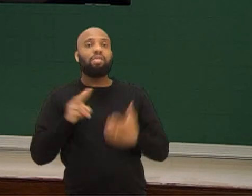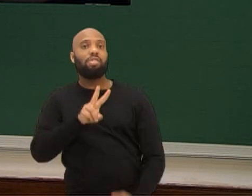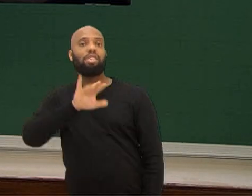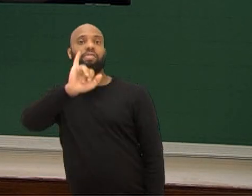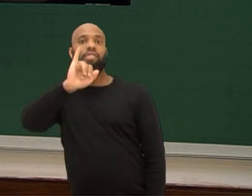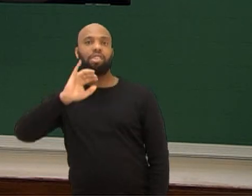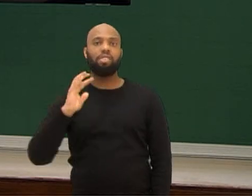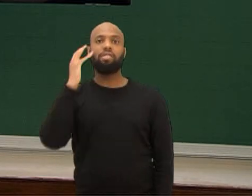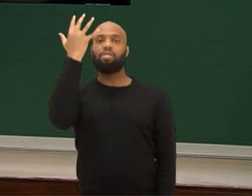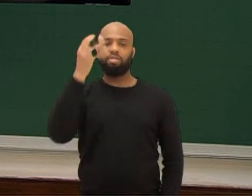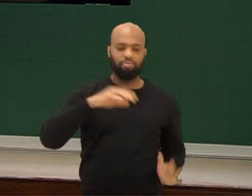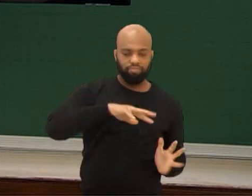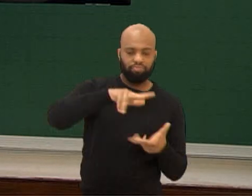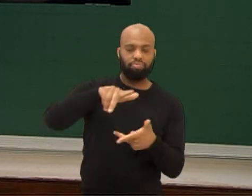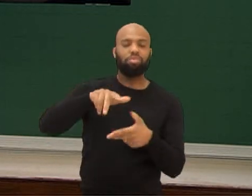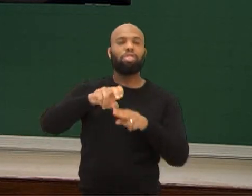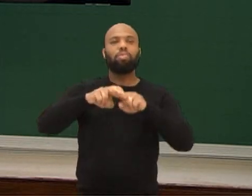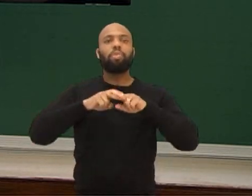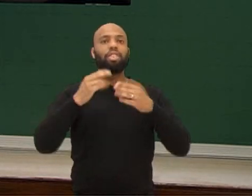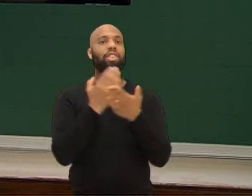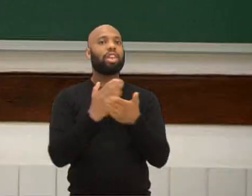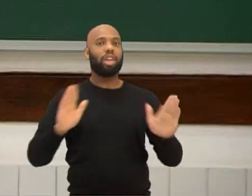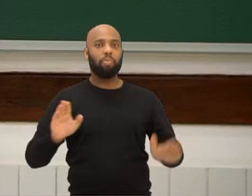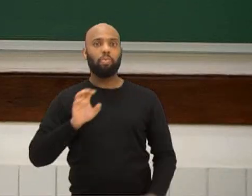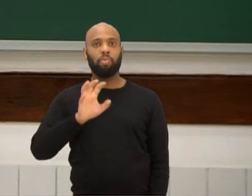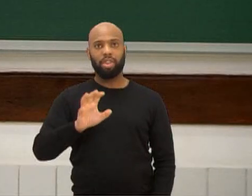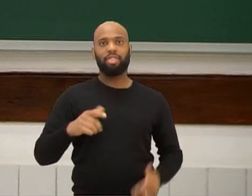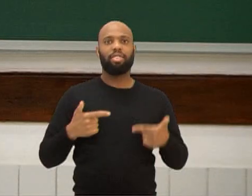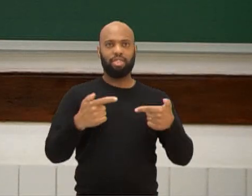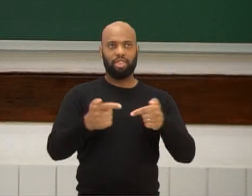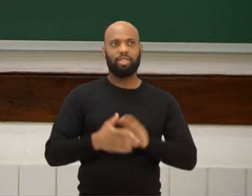acontecer no mundo com o fim da Segunda Guerra Mundial?